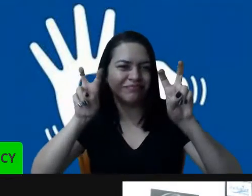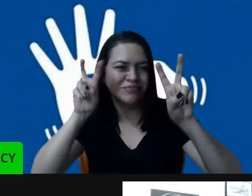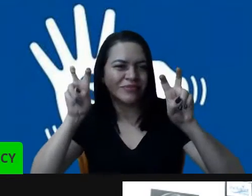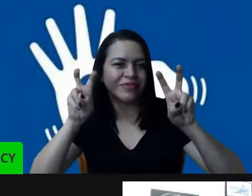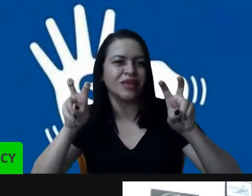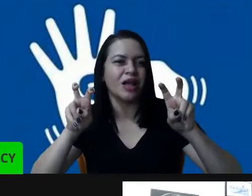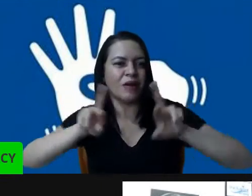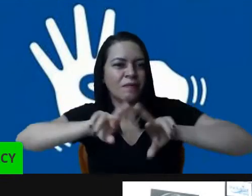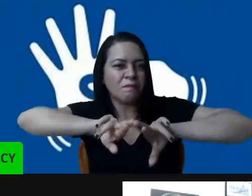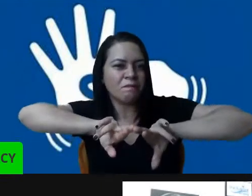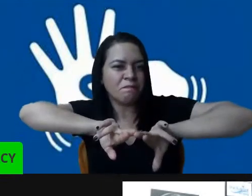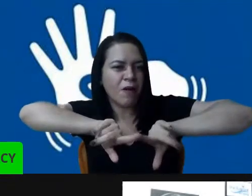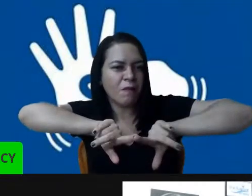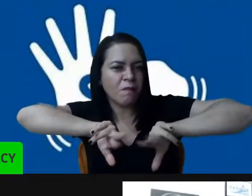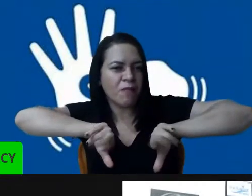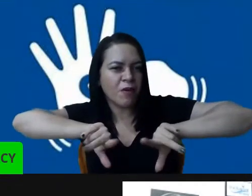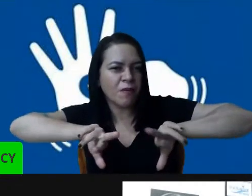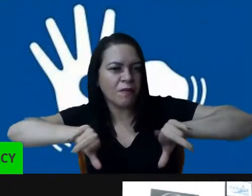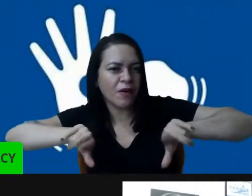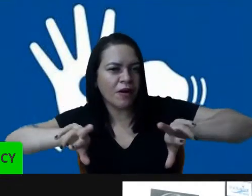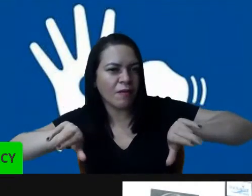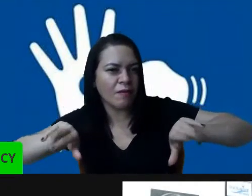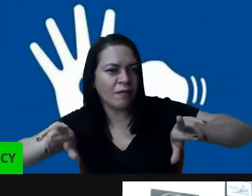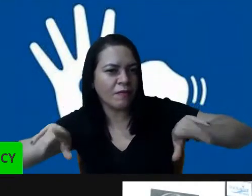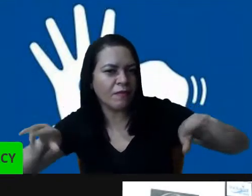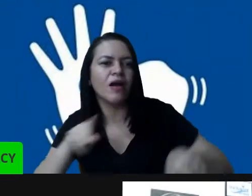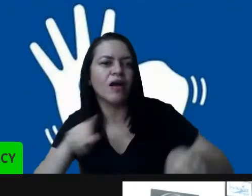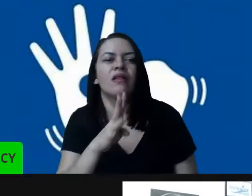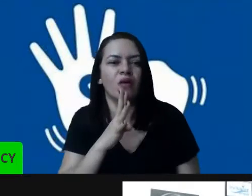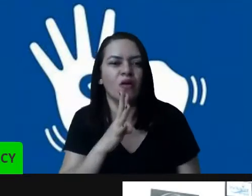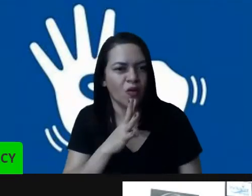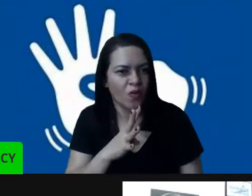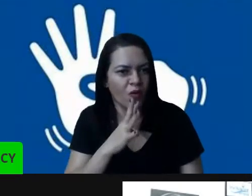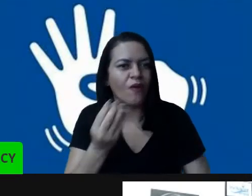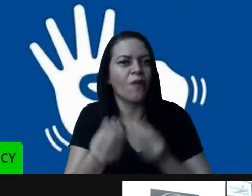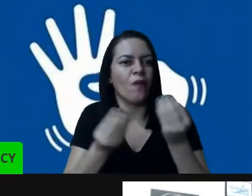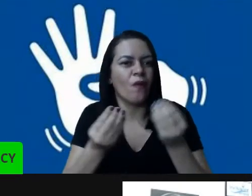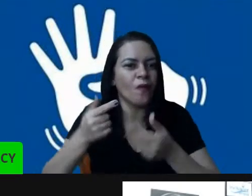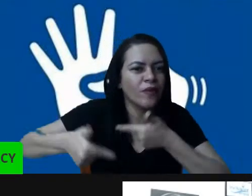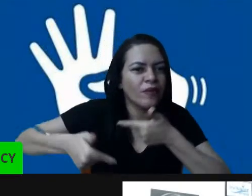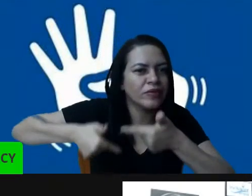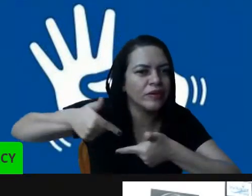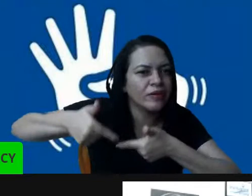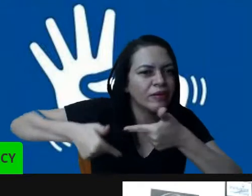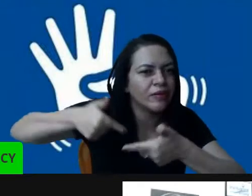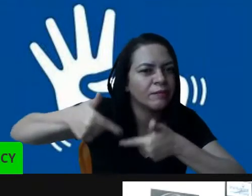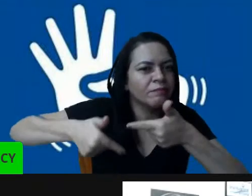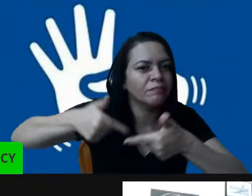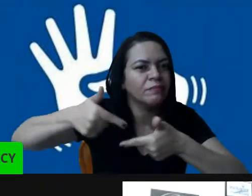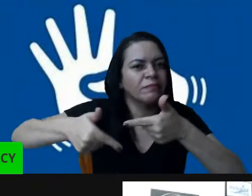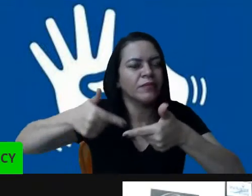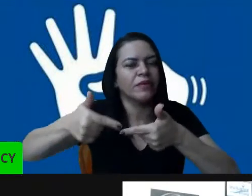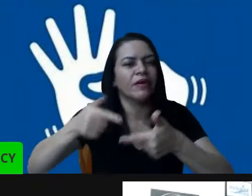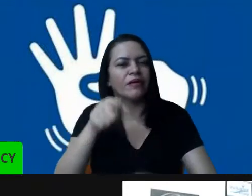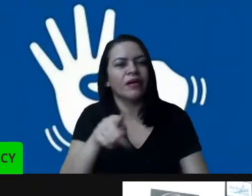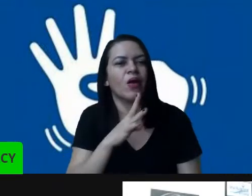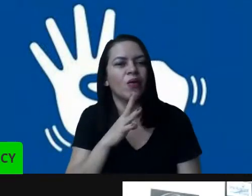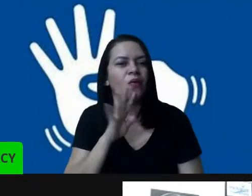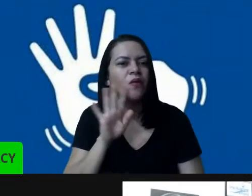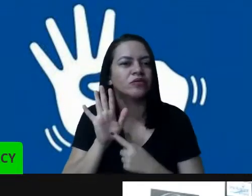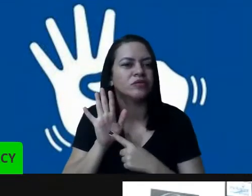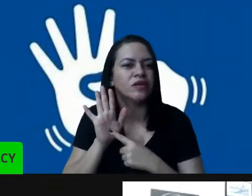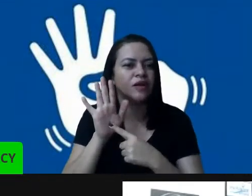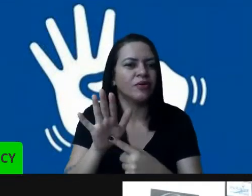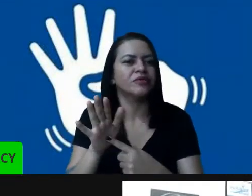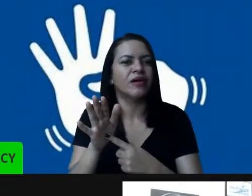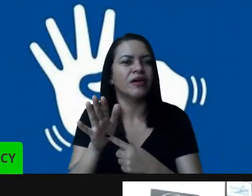ela consegue dar feedbacks, consegue mostrar alguns sinistros em ferramentas